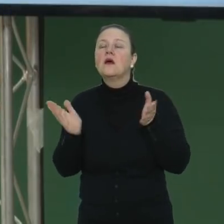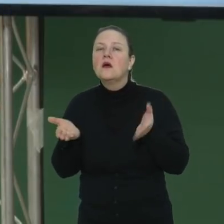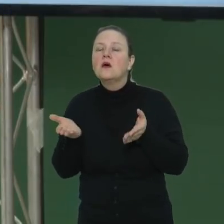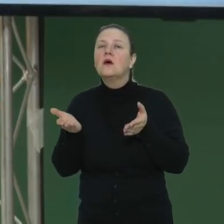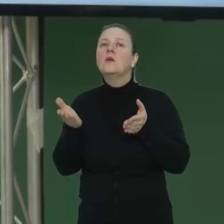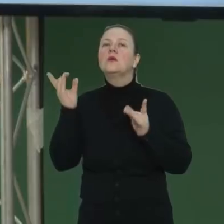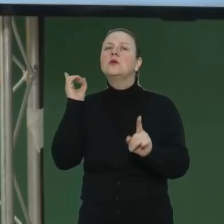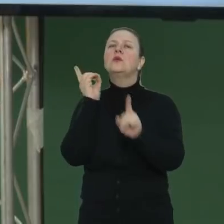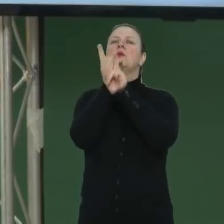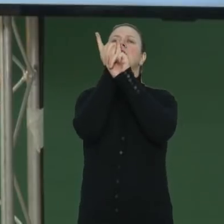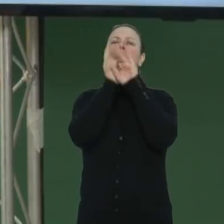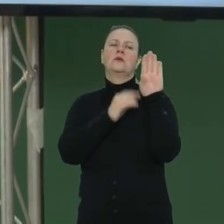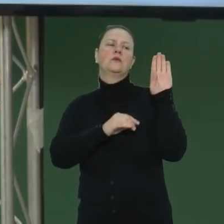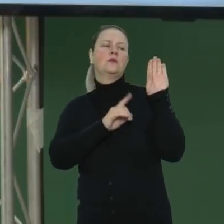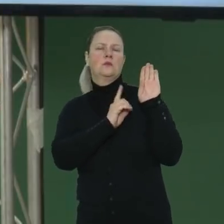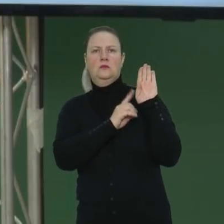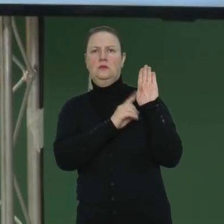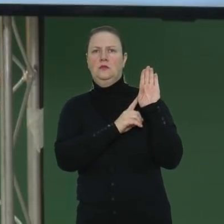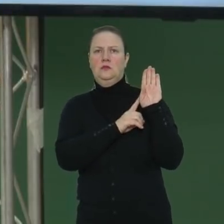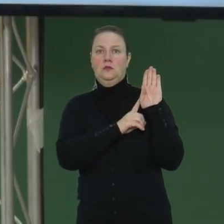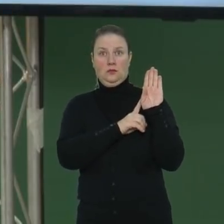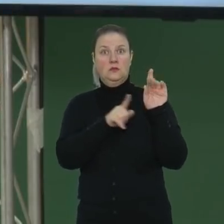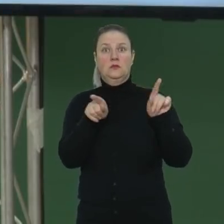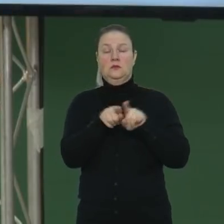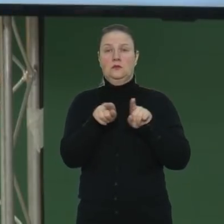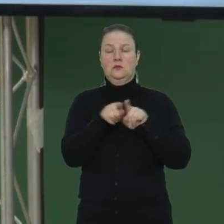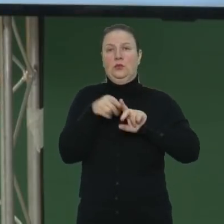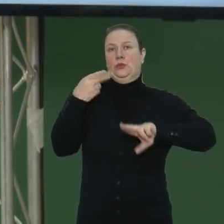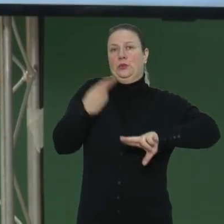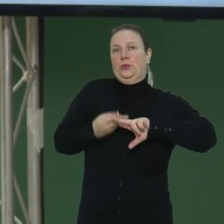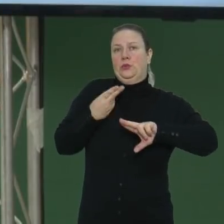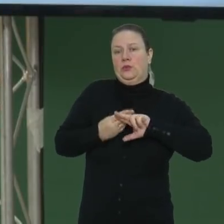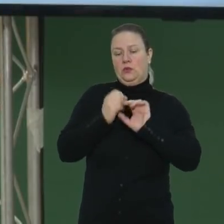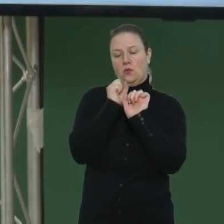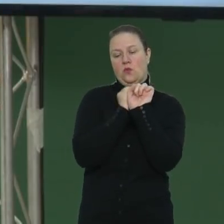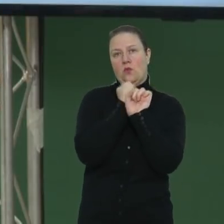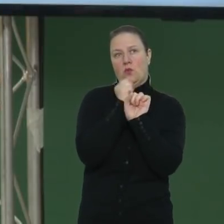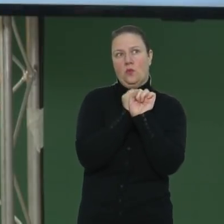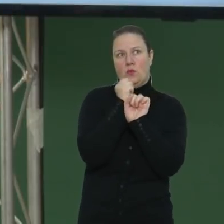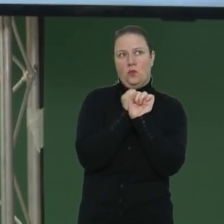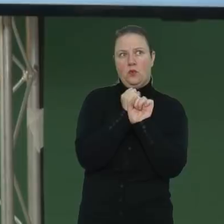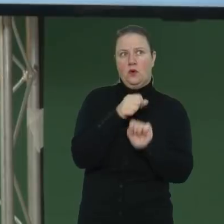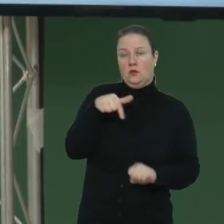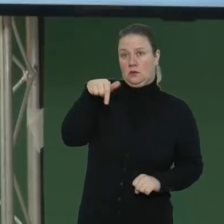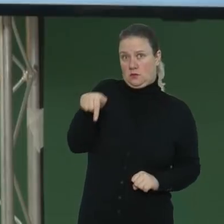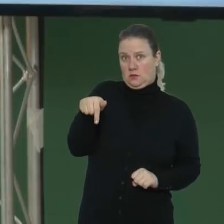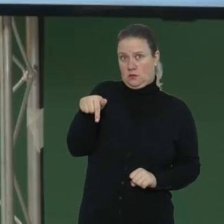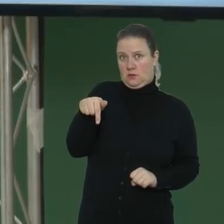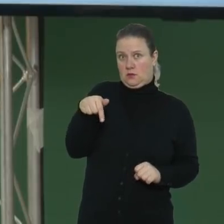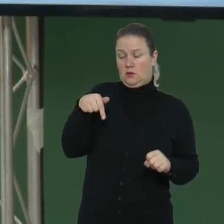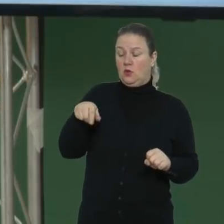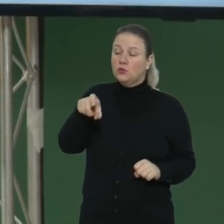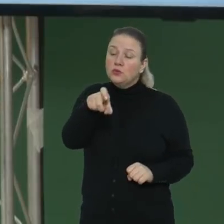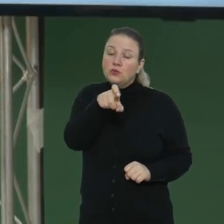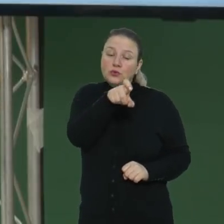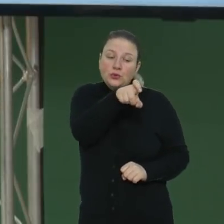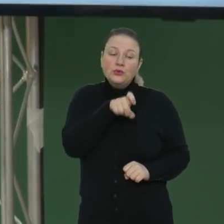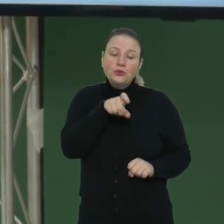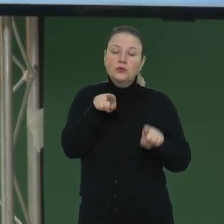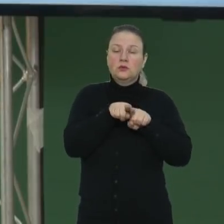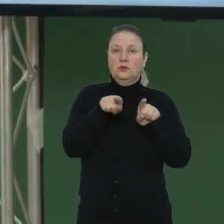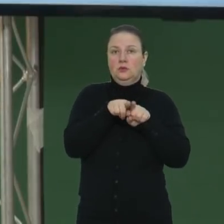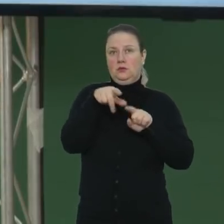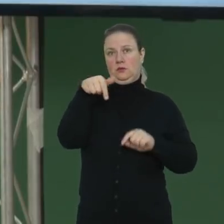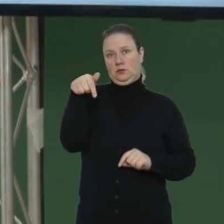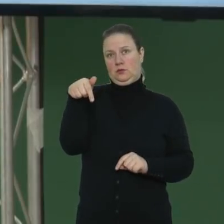o b, vou fazer o mesmo procedimento, porém agora eu vou usar o quê? O ano 7, então x igual a 7. Quando x é igual a 7,